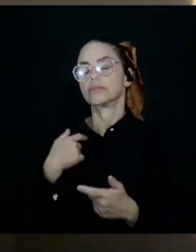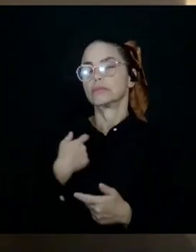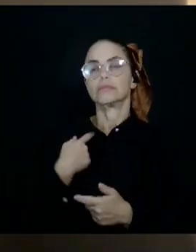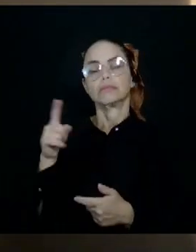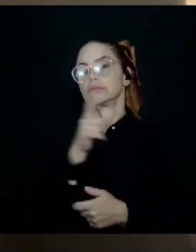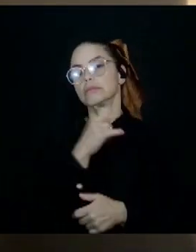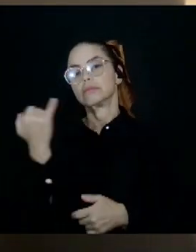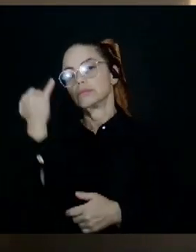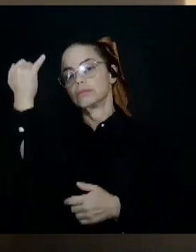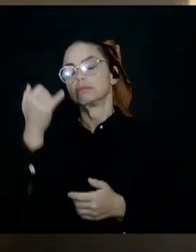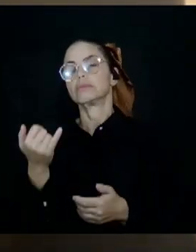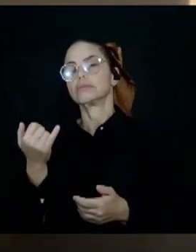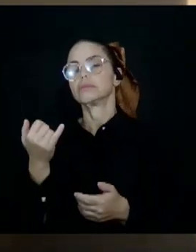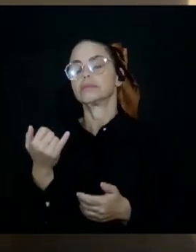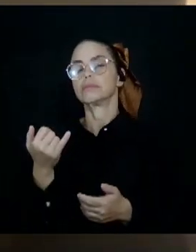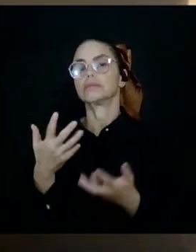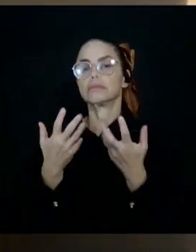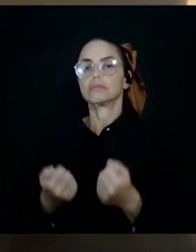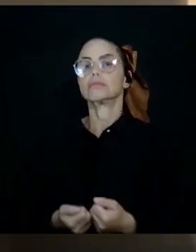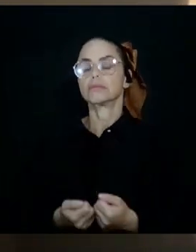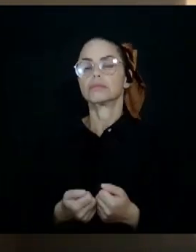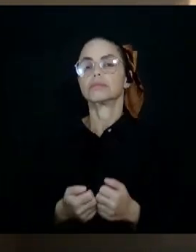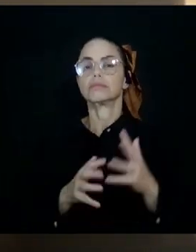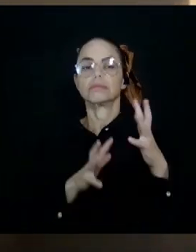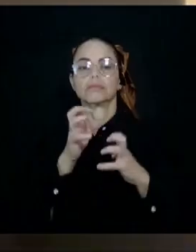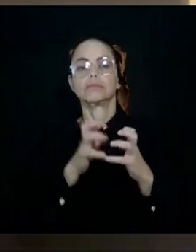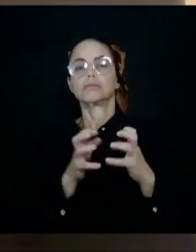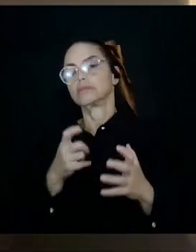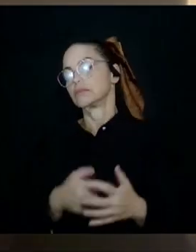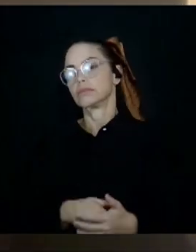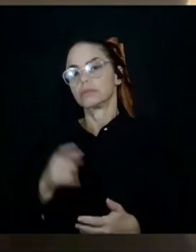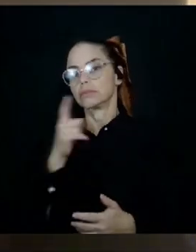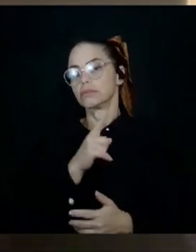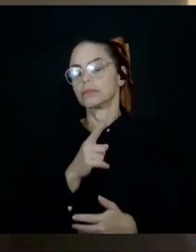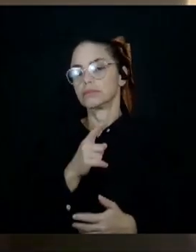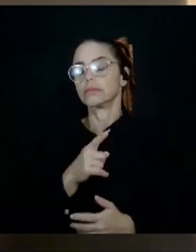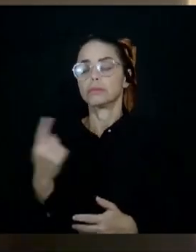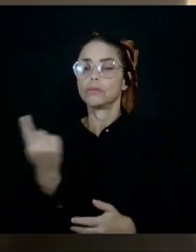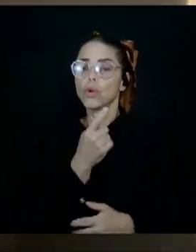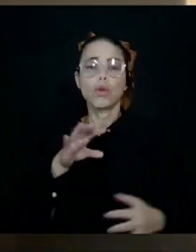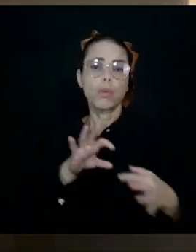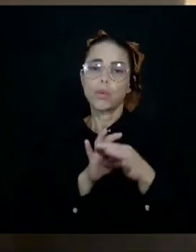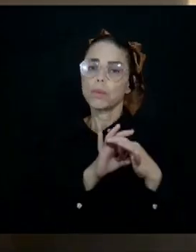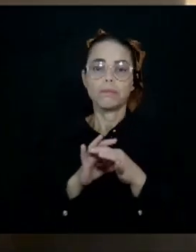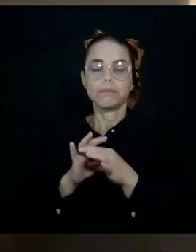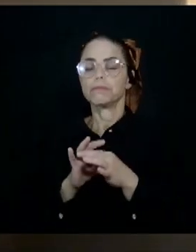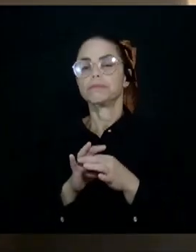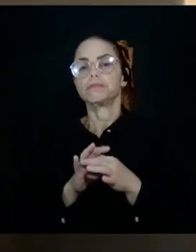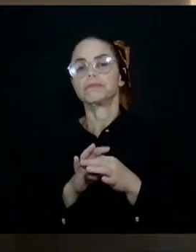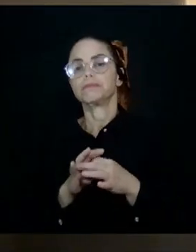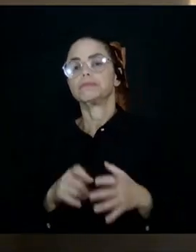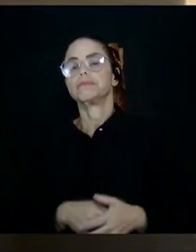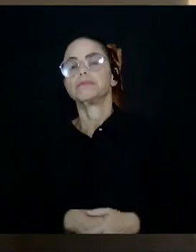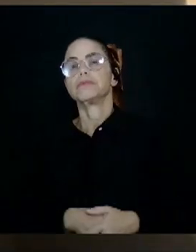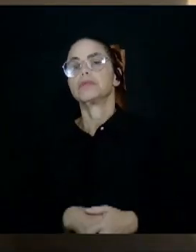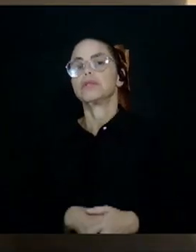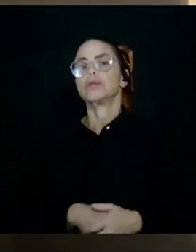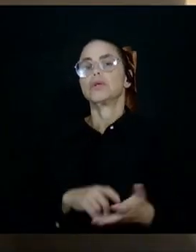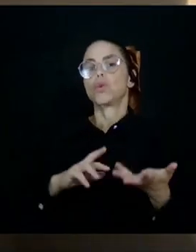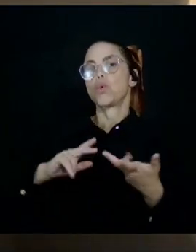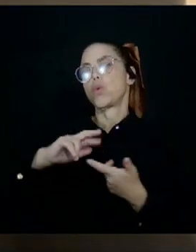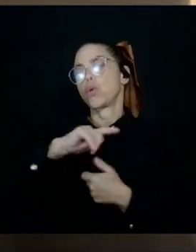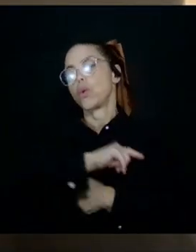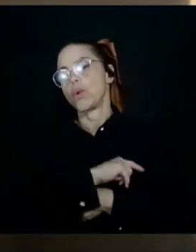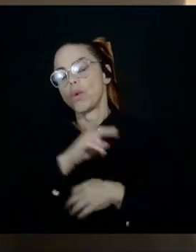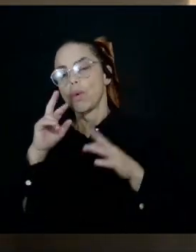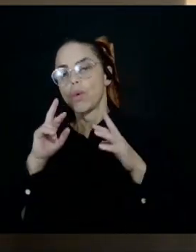divisões. Saber que todo mundo nós somos uma coisa só, com formas diferentes de enxergar o mundo, com formas diferentes